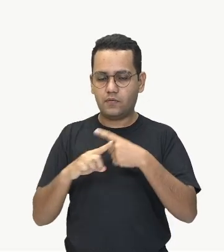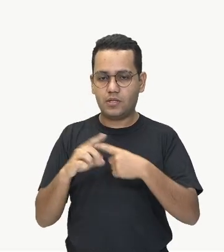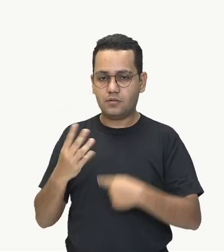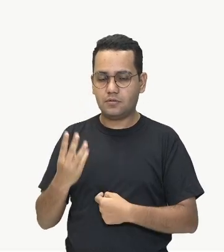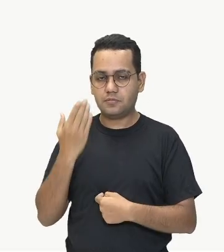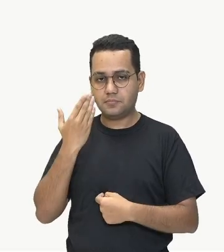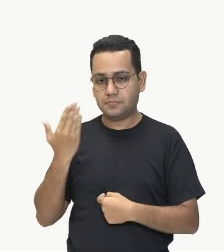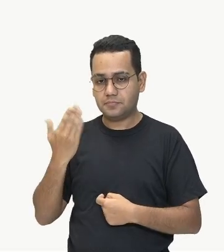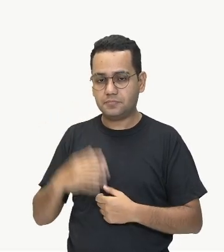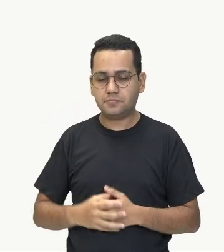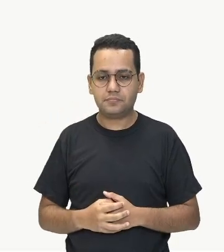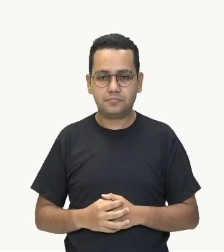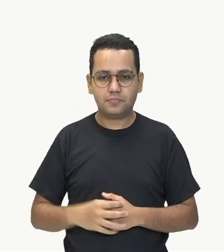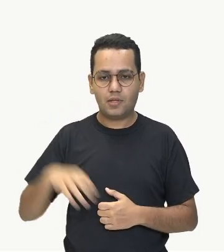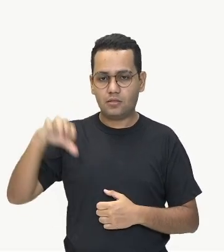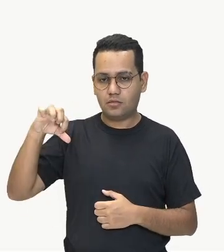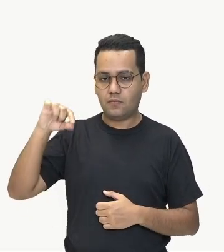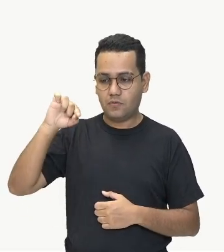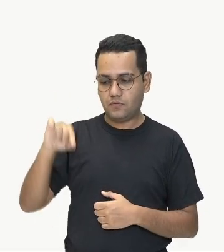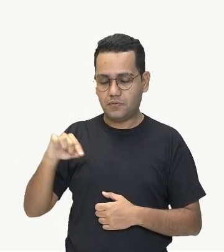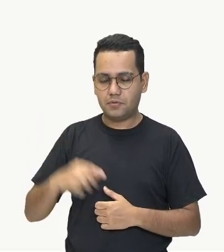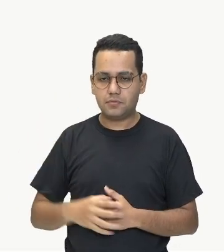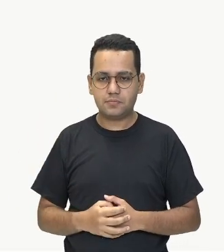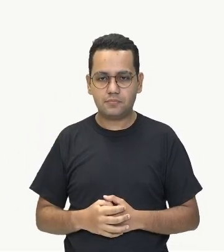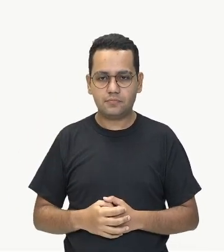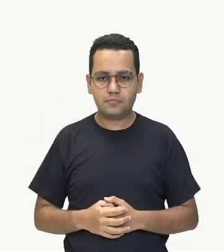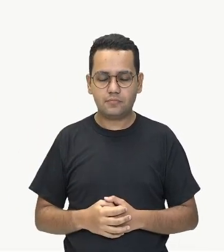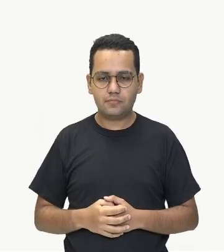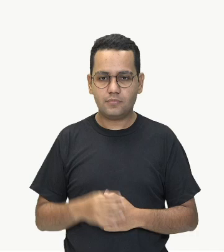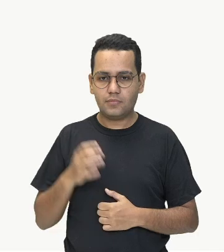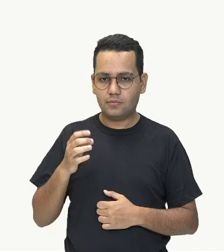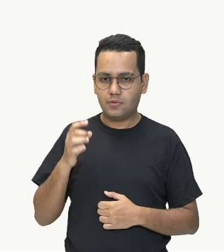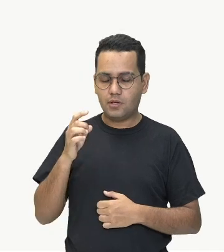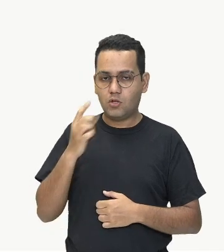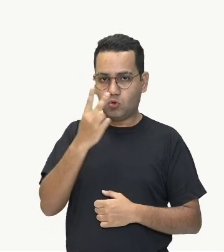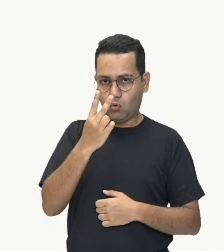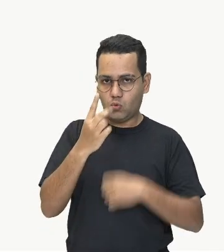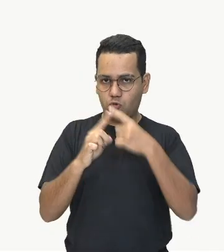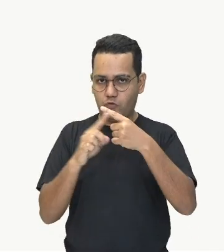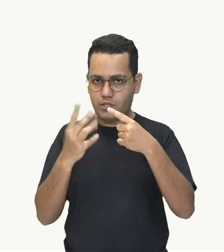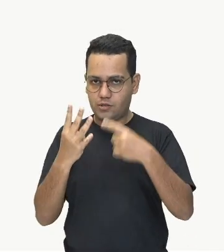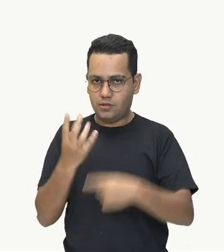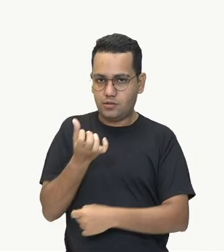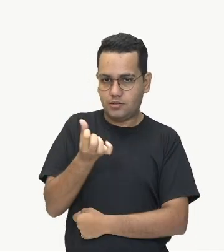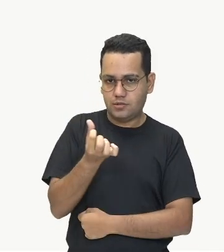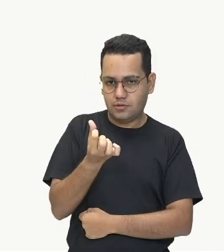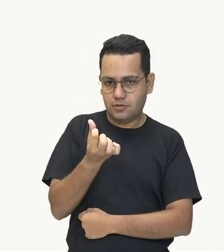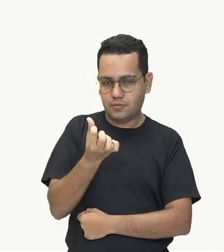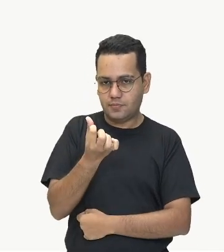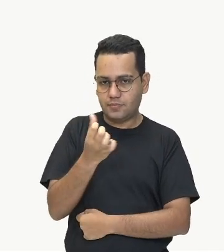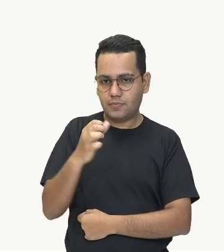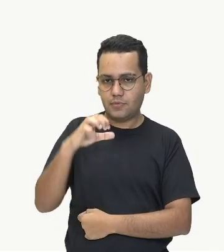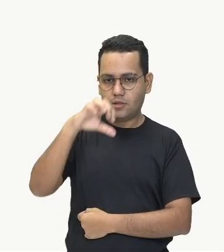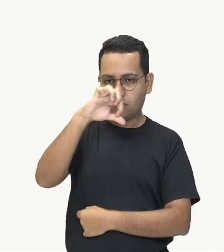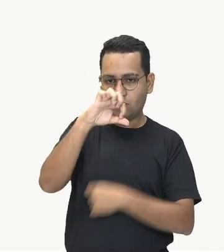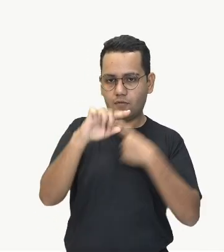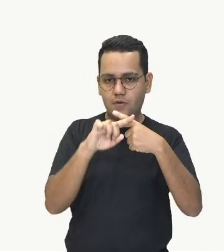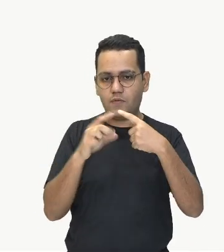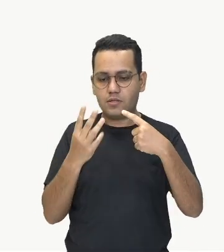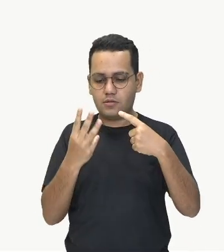9 tem uma vírgula aqui 6 né E aí a gente vai ter 27 aqui